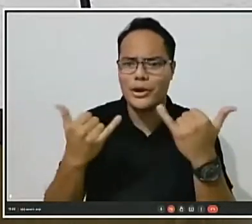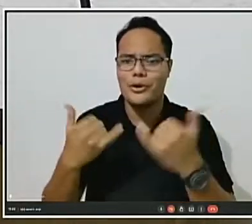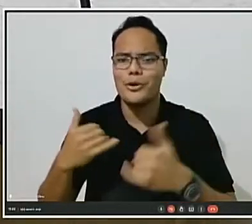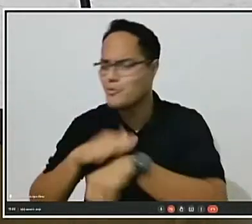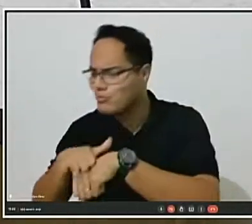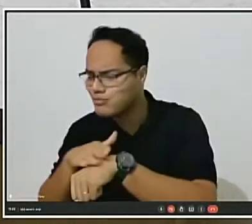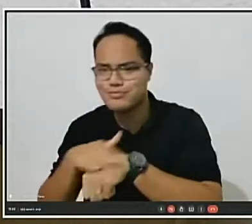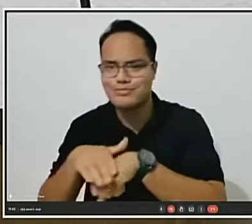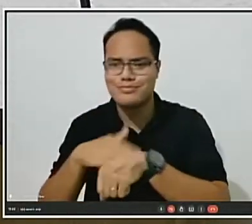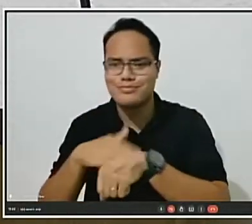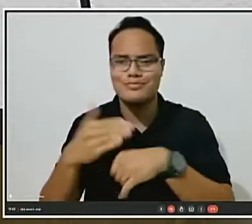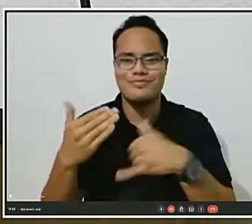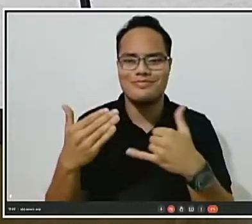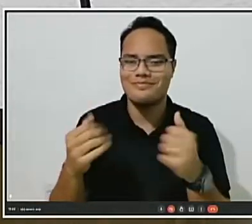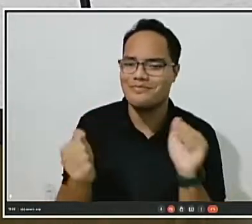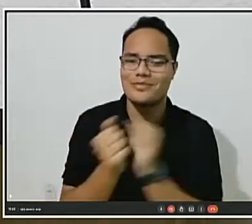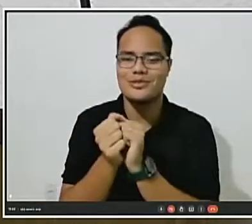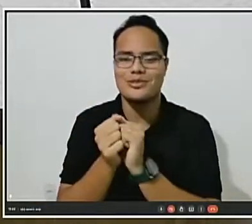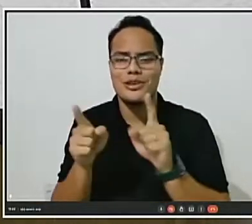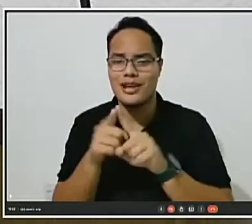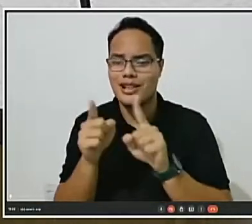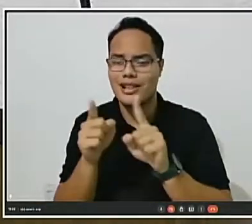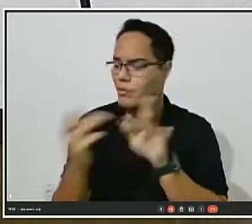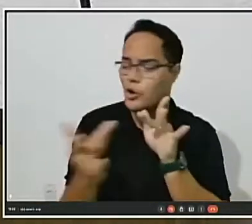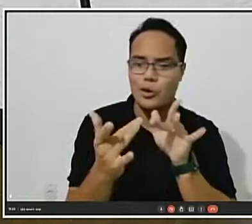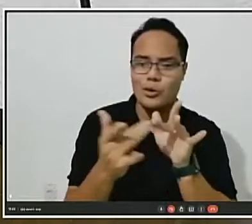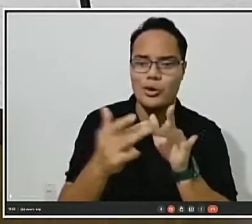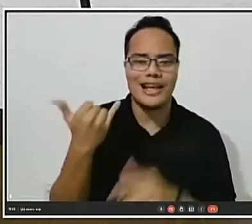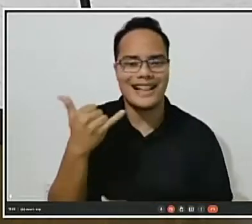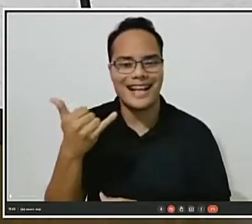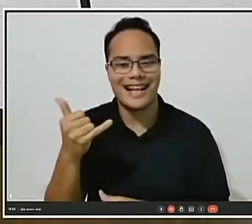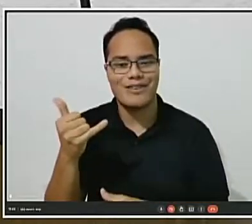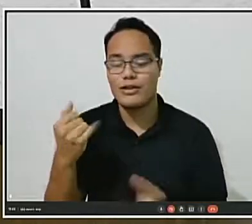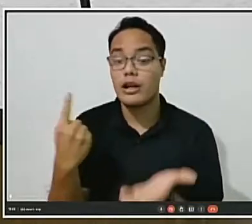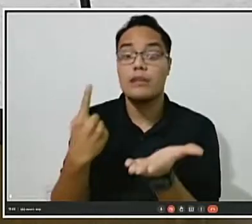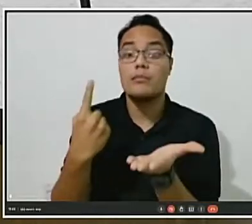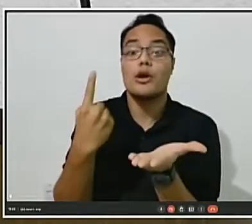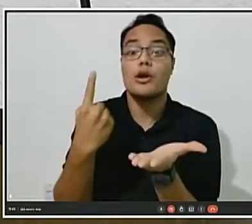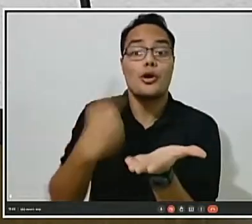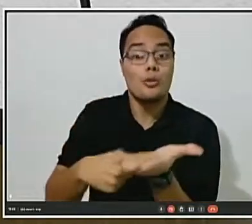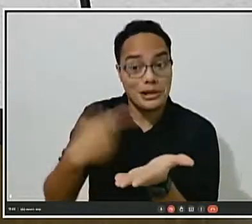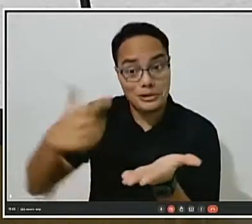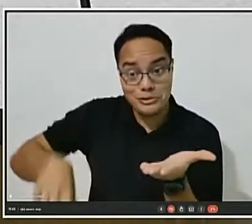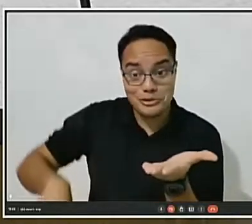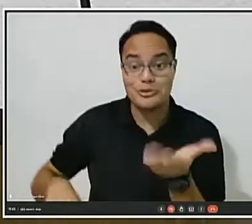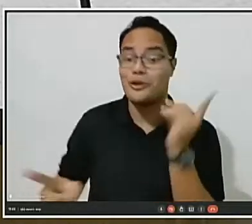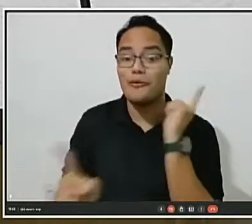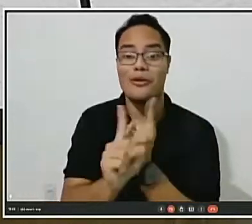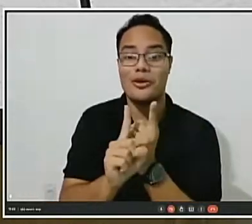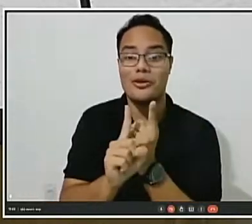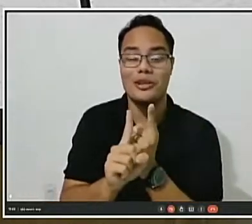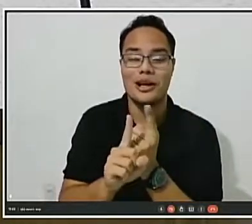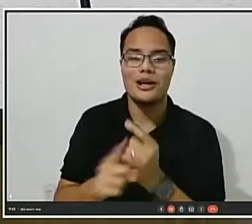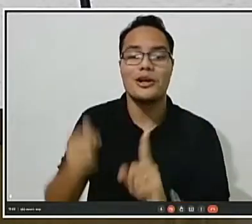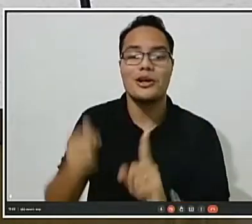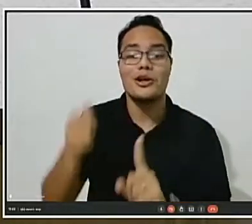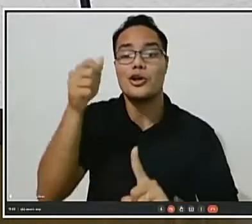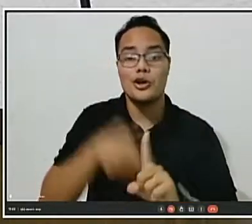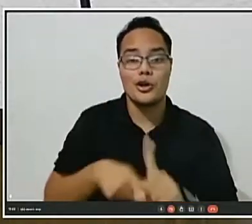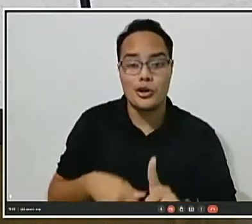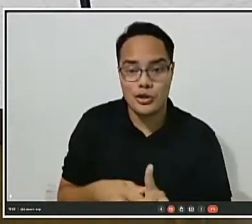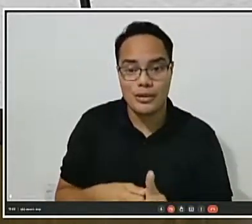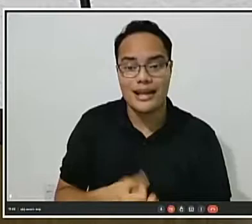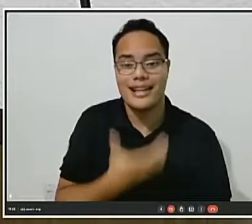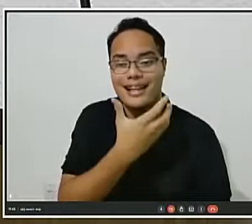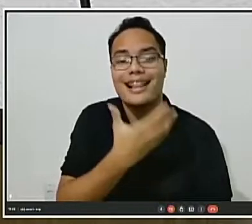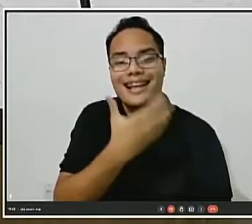conheciam. Trocaram contatos telefônicos e combinaram um próximo encontro para o mês de dezembro daquele ano, para o qual convidaram novas mães